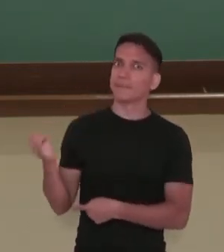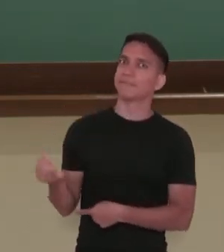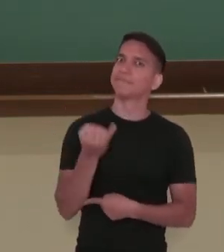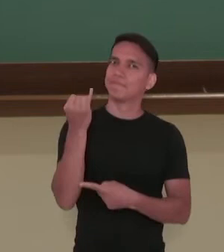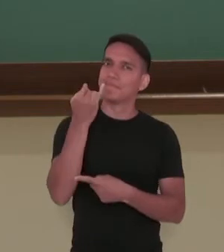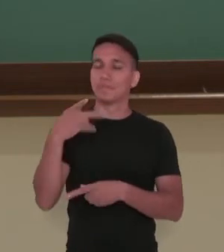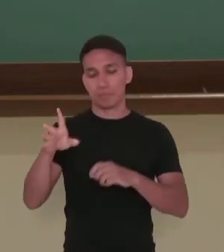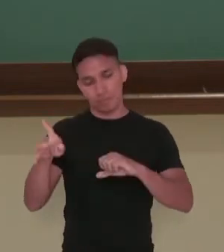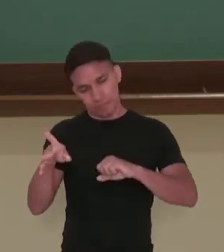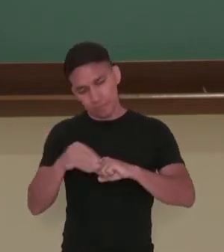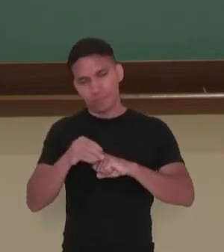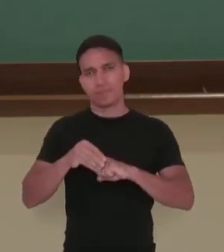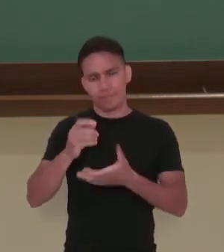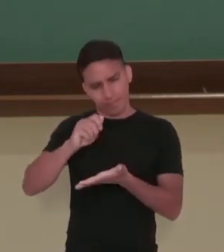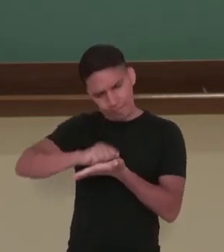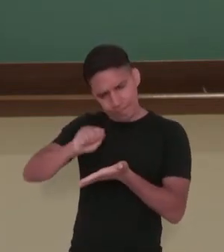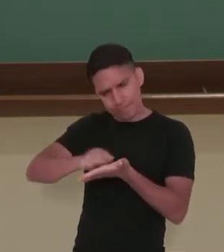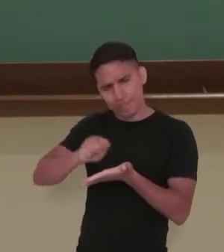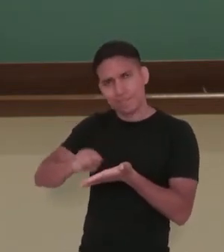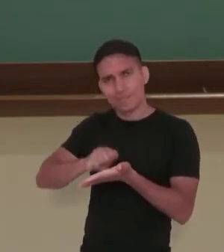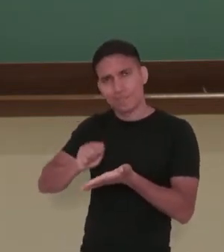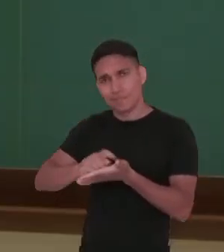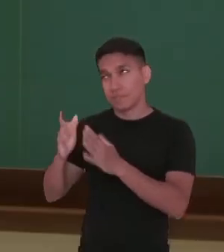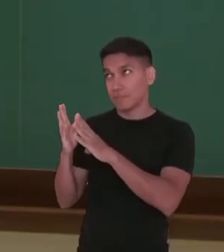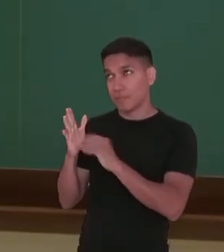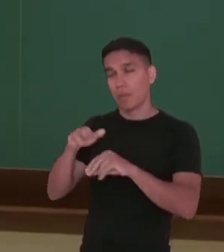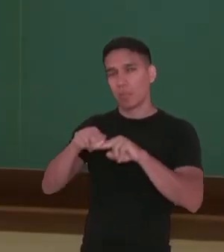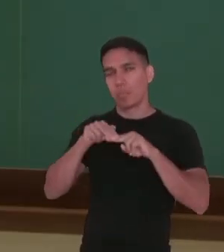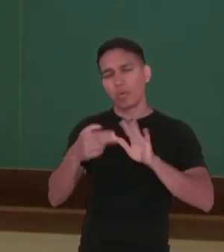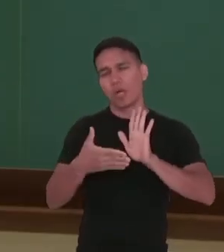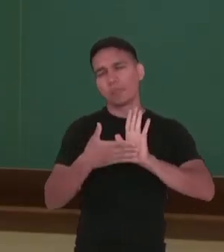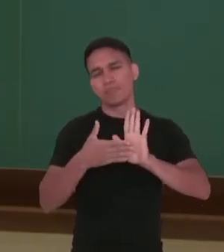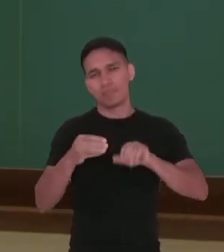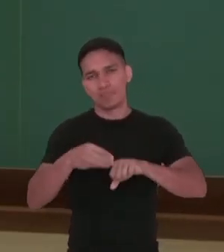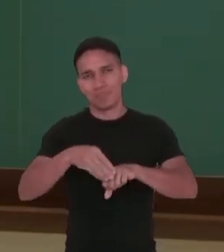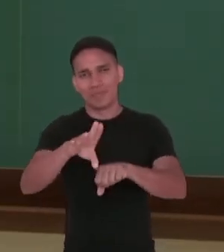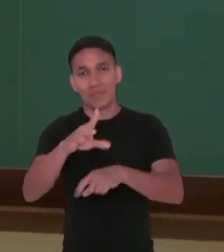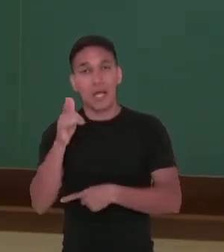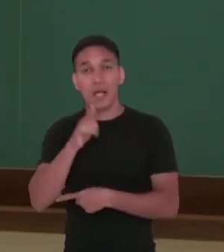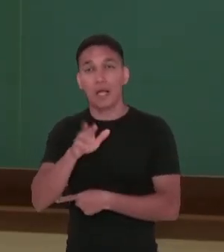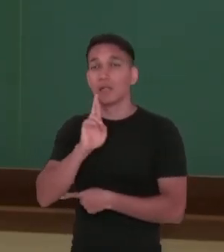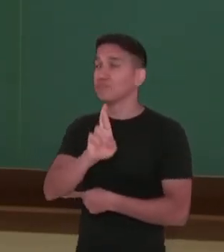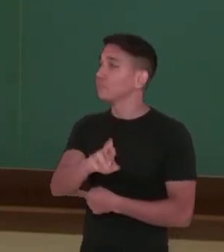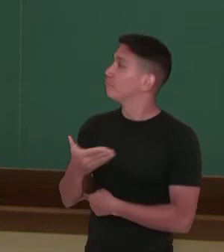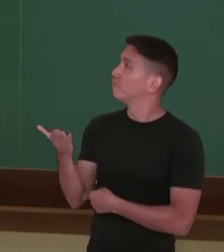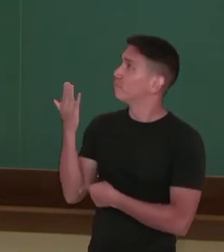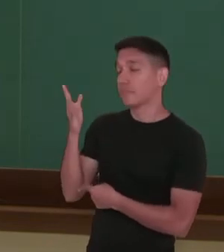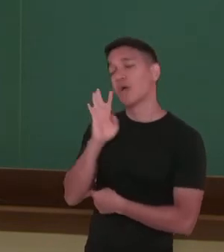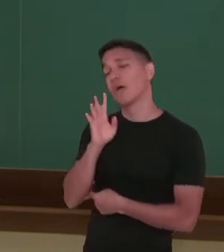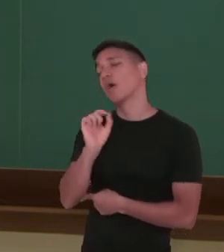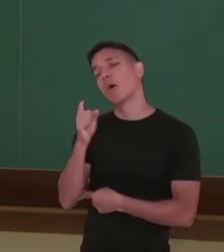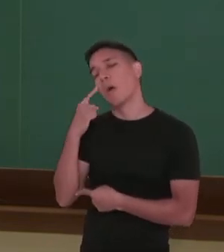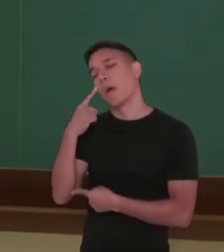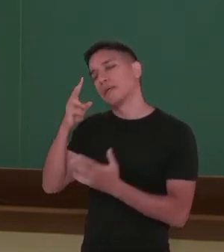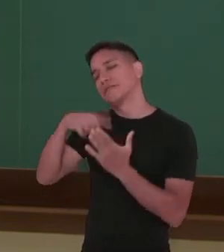você ter no seu caderno. Então, vamos à definição. Professor, que legal, olha aí, ó. Vamos ler